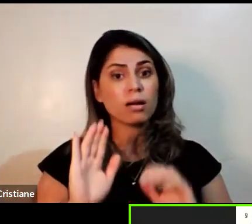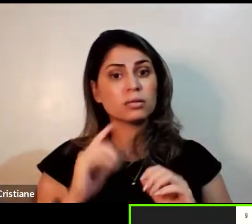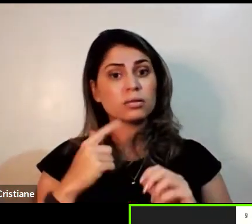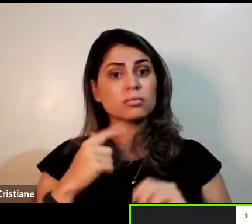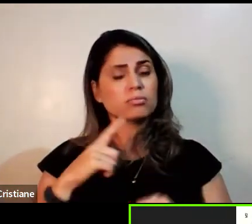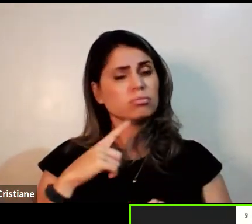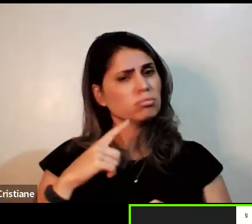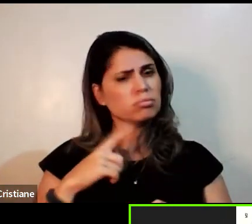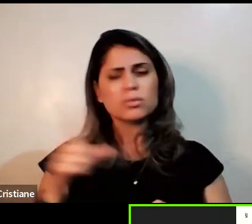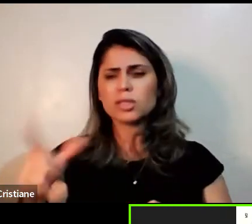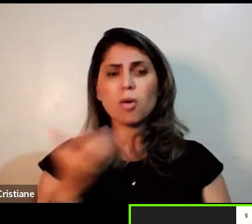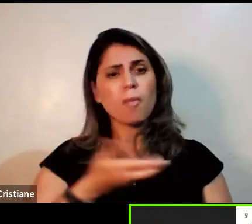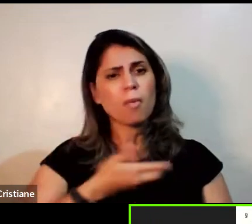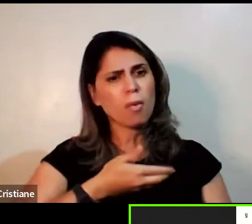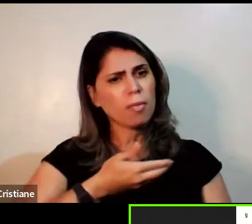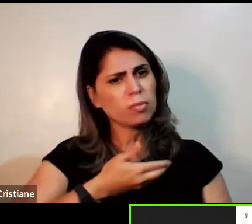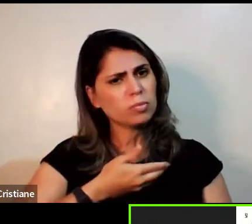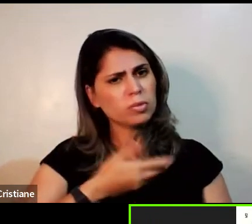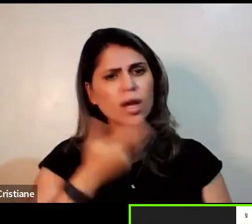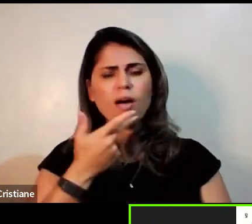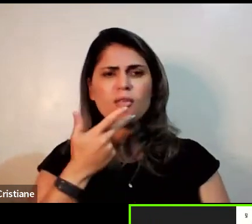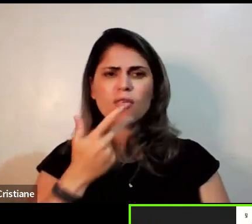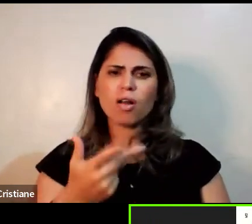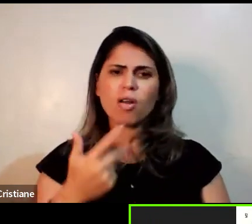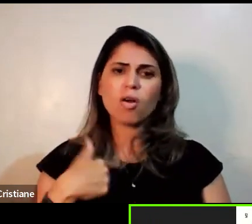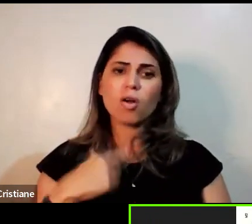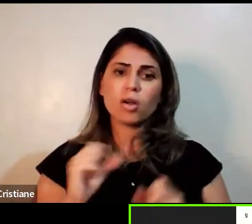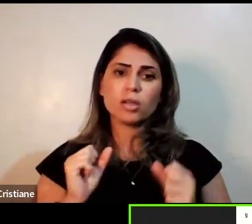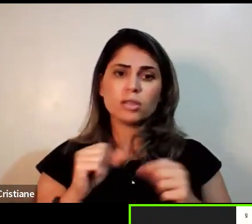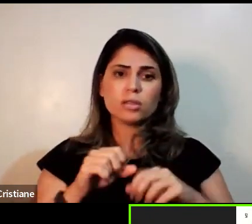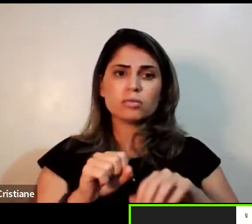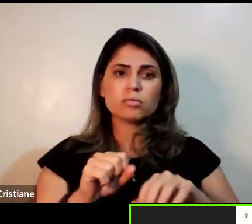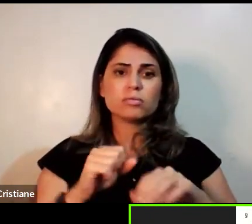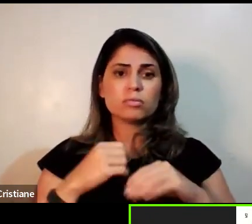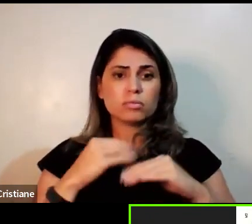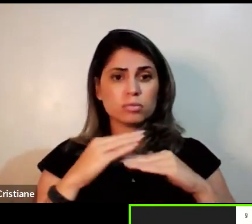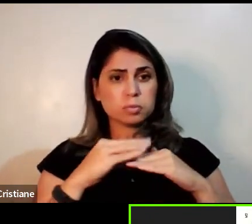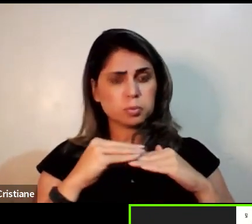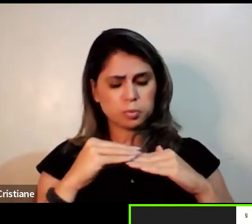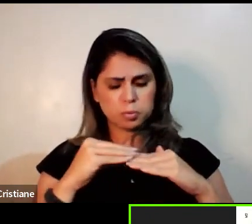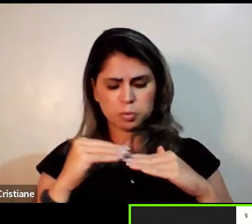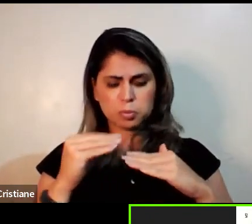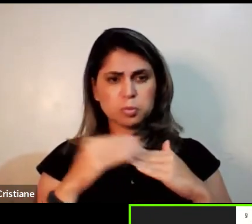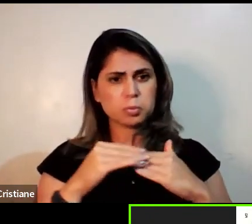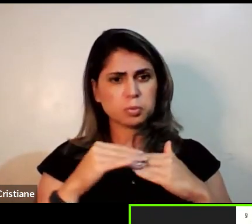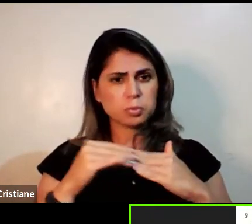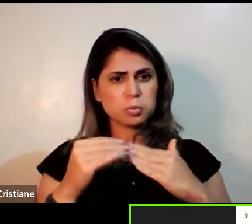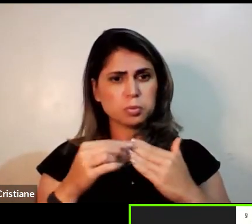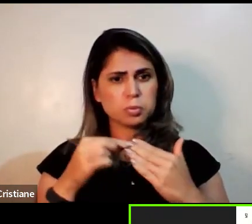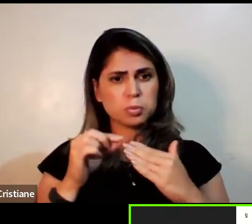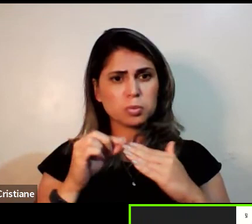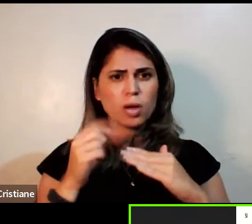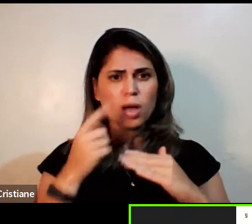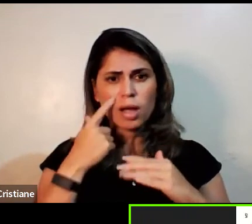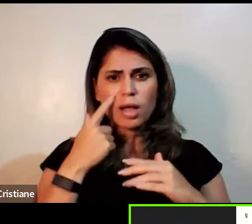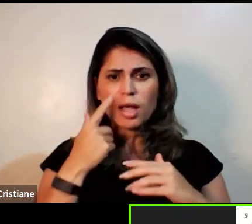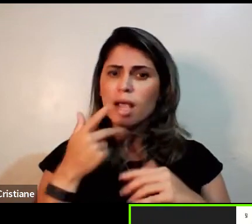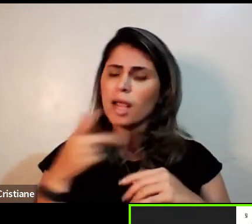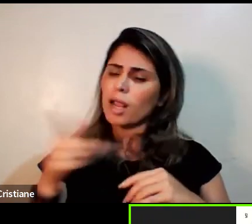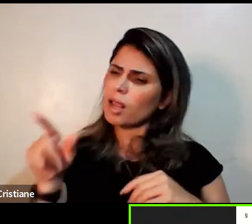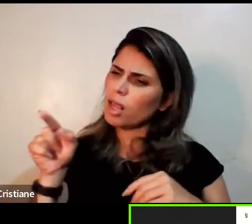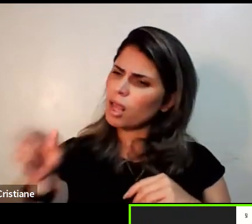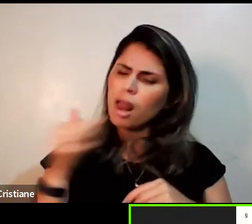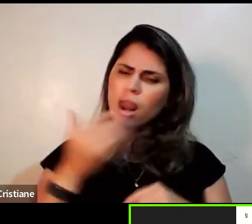cliente falou para mim, eu faço alongamento de unhas. E eu já conhecia ela há algum tempo, porque eu ministrei curso para a filha